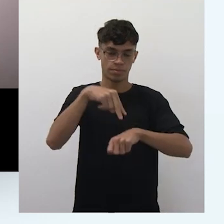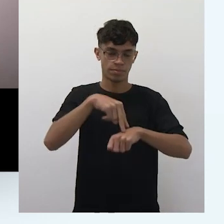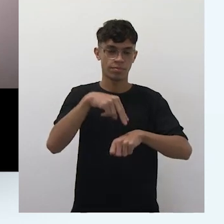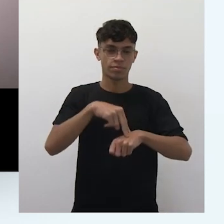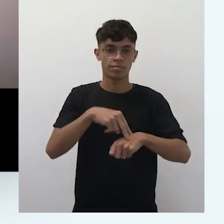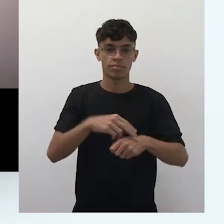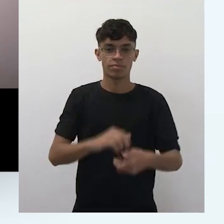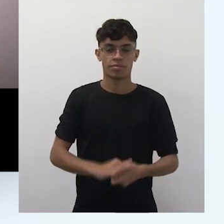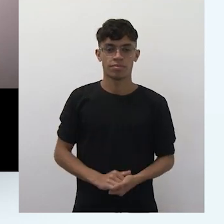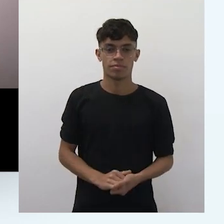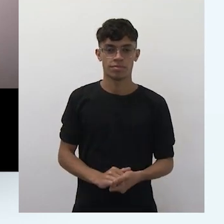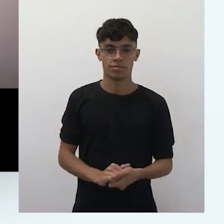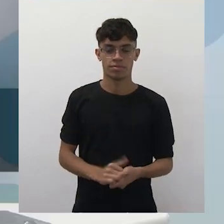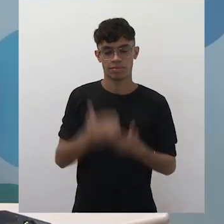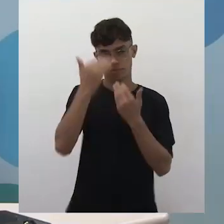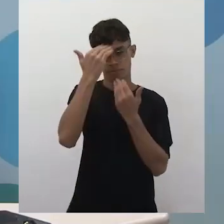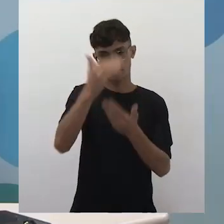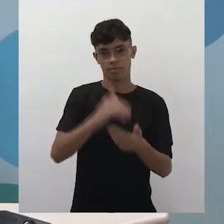Obrigada.